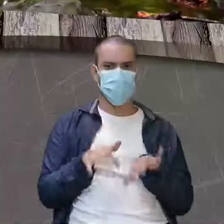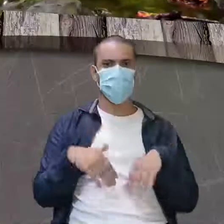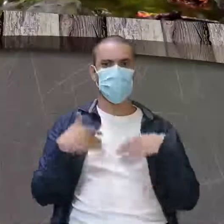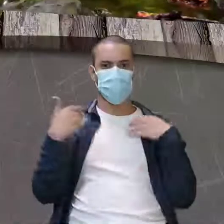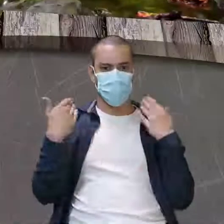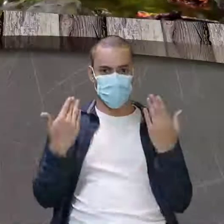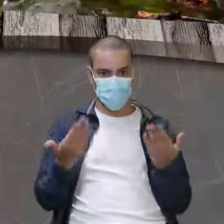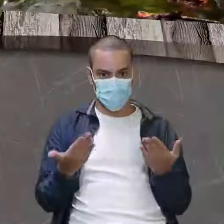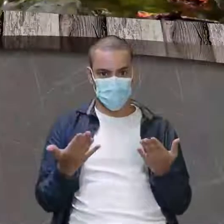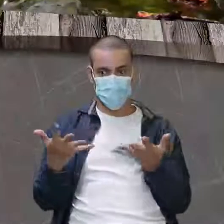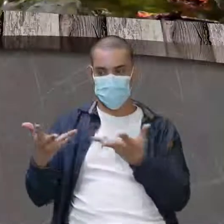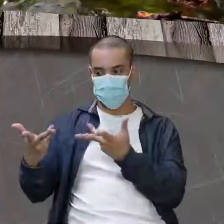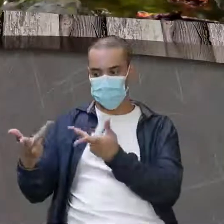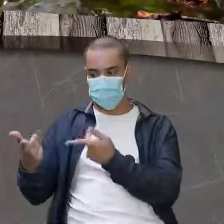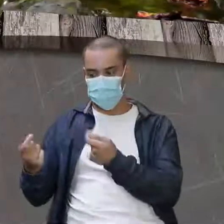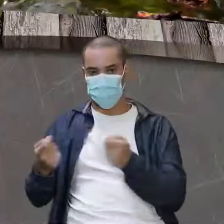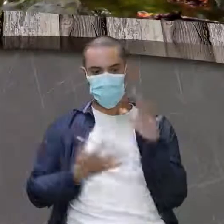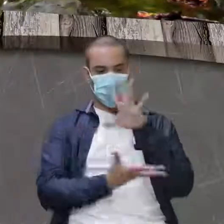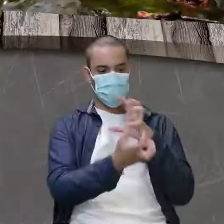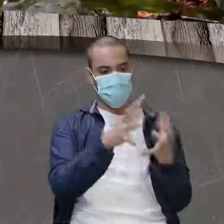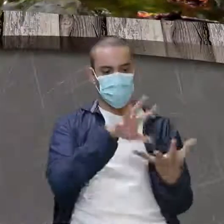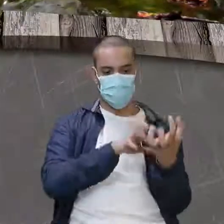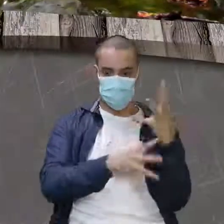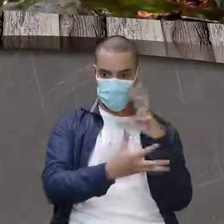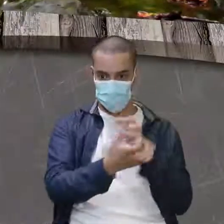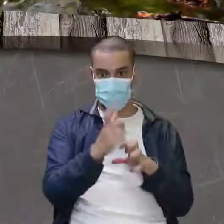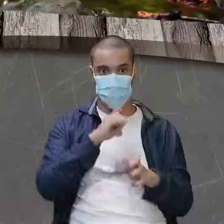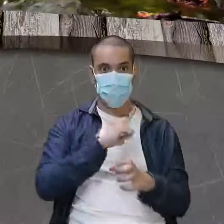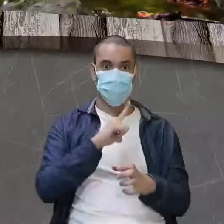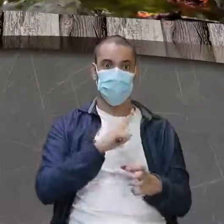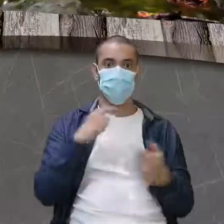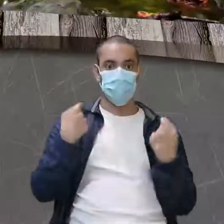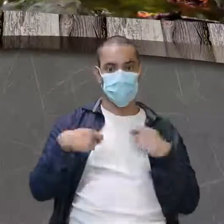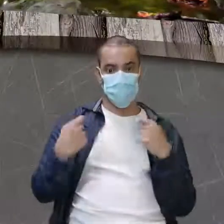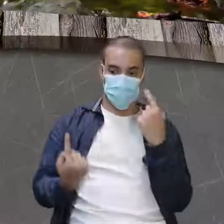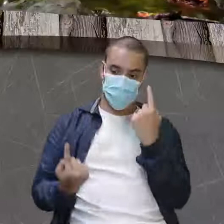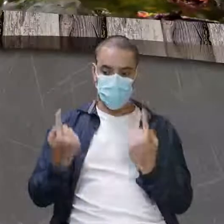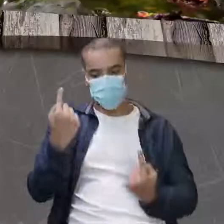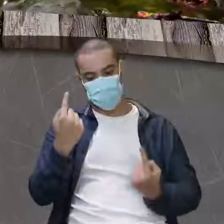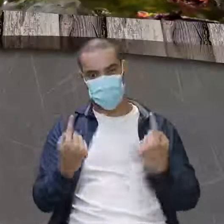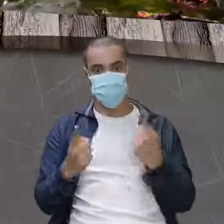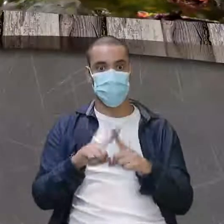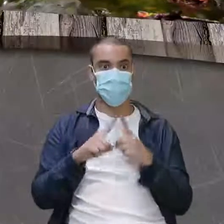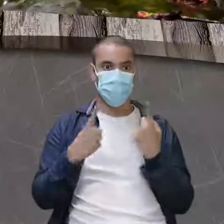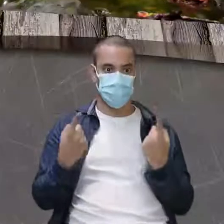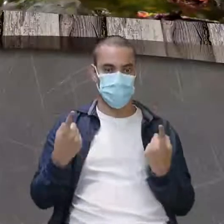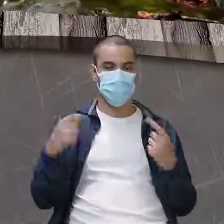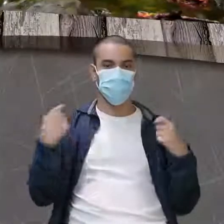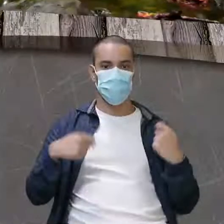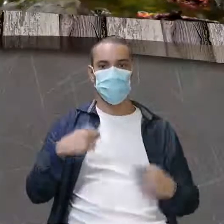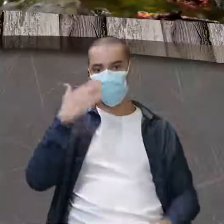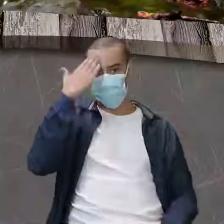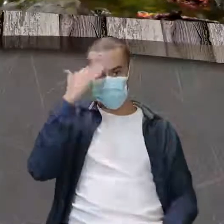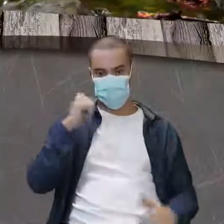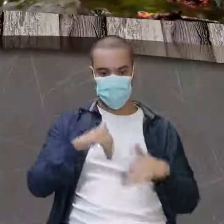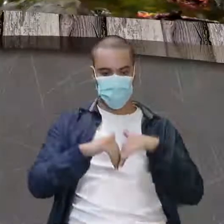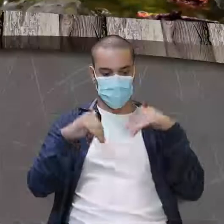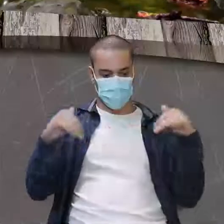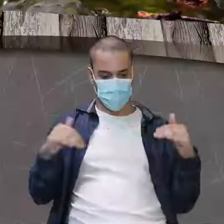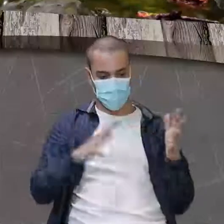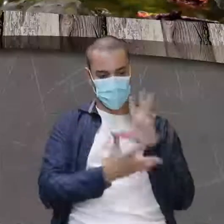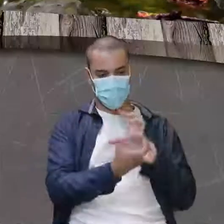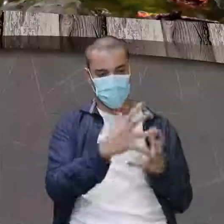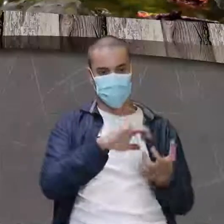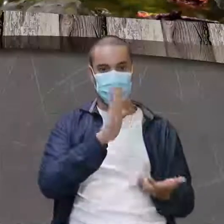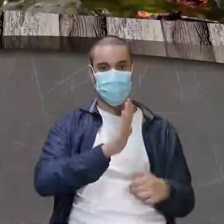Então, harmônicos, desarmônicos, têm as suas necessidades de energia, mas no caso das desarmônicas, muito mais